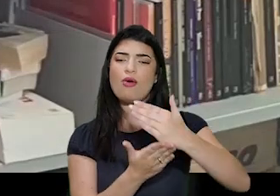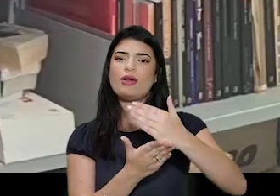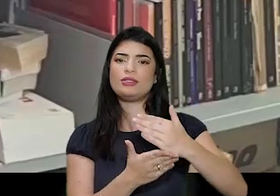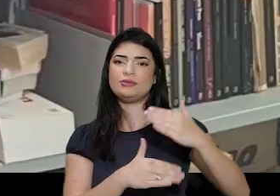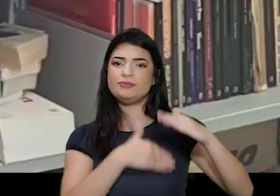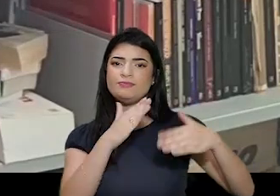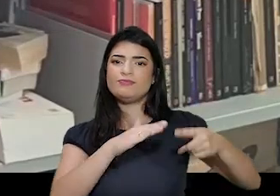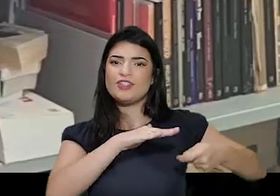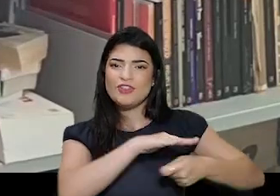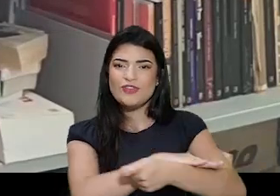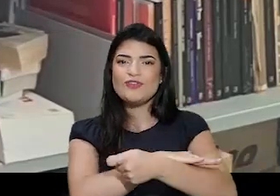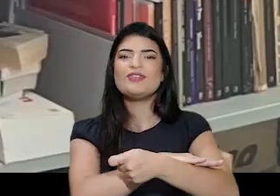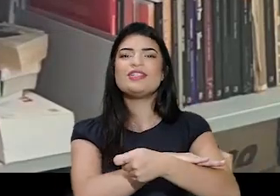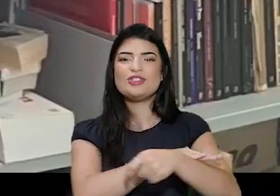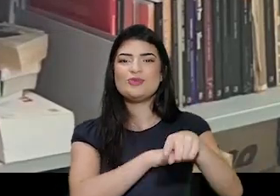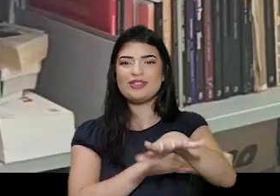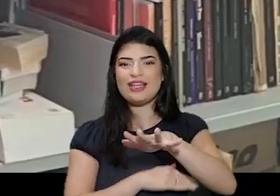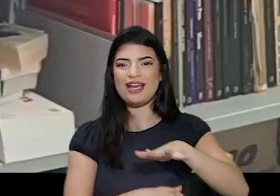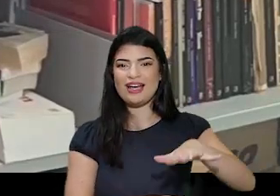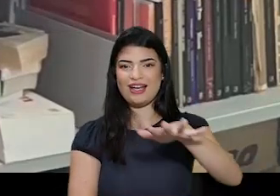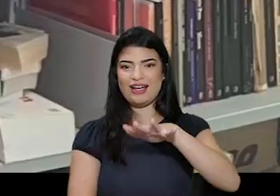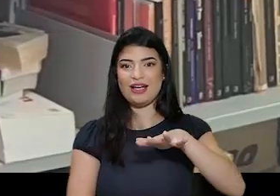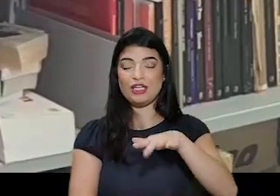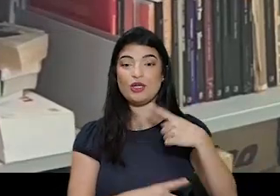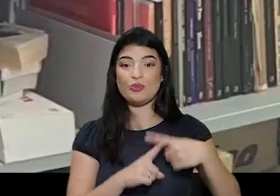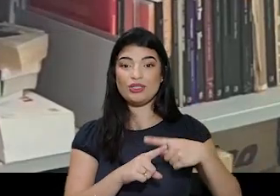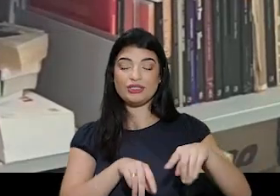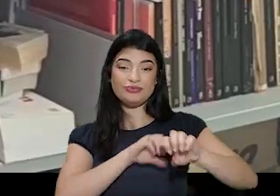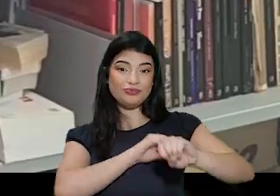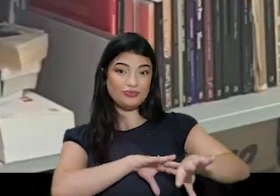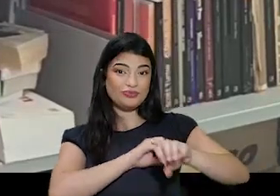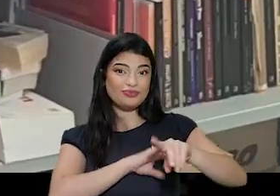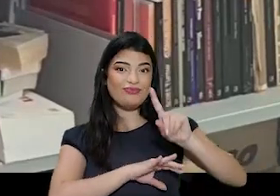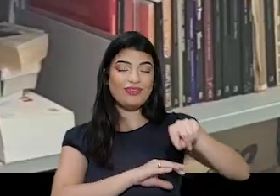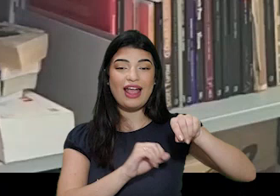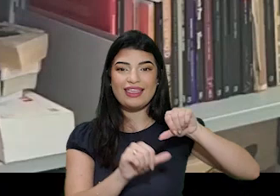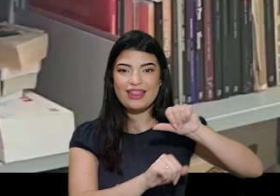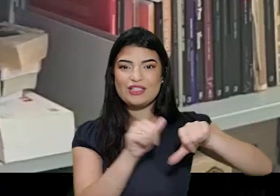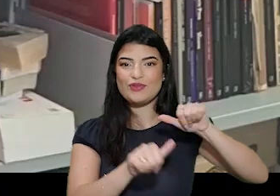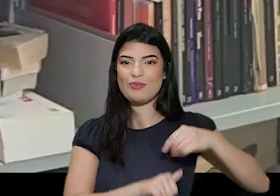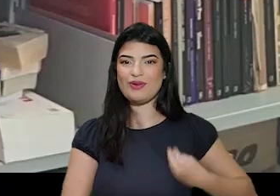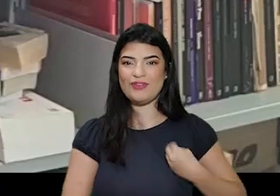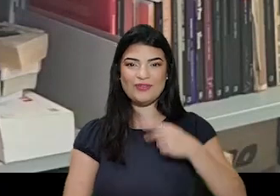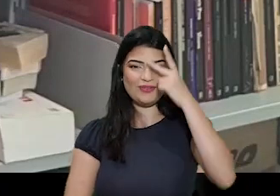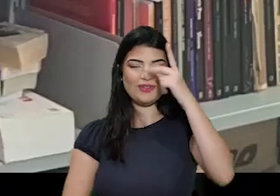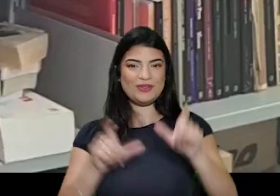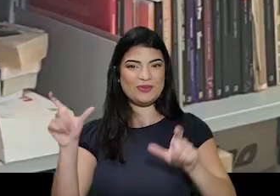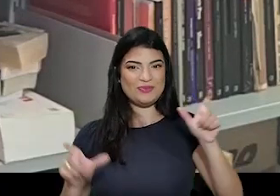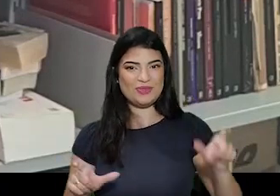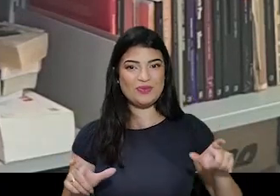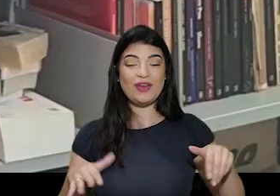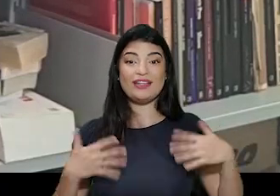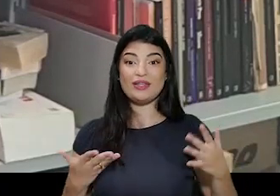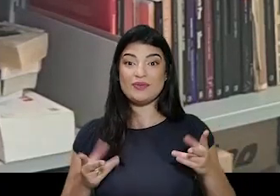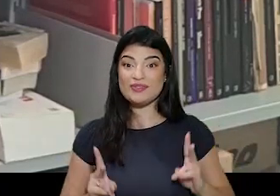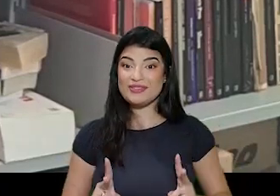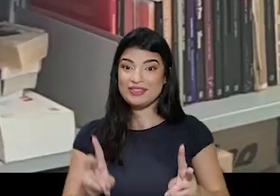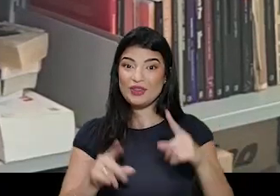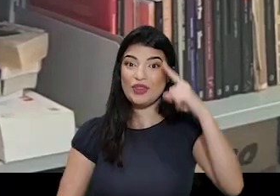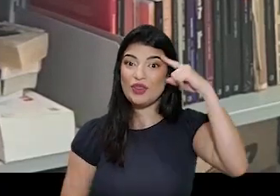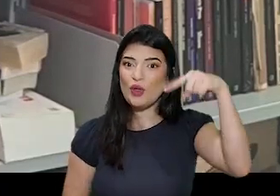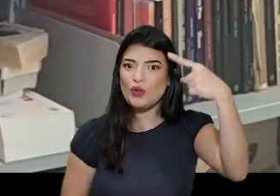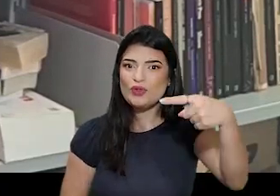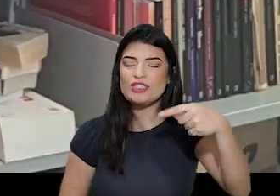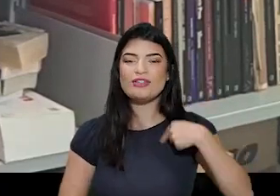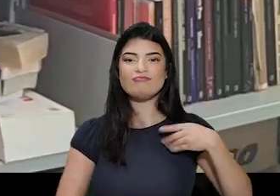partir do momento que faça um investimento nessa área, porque educação é transformar a vida das pessoas. Então, todos